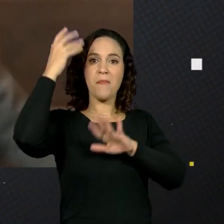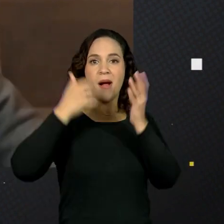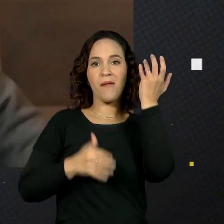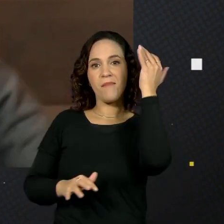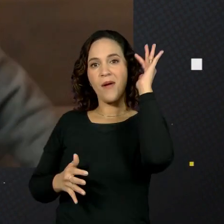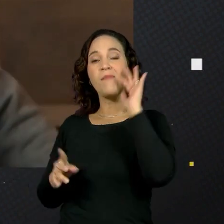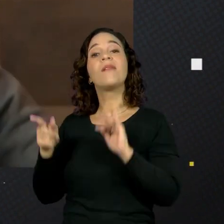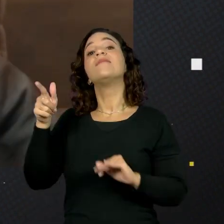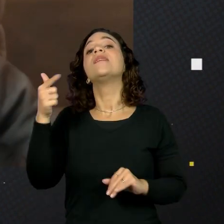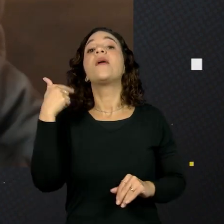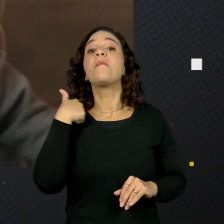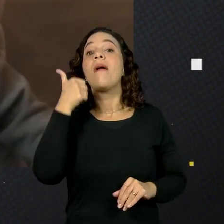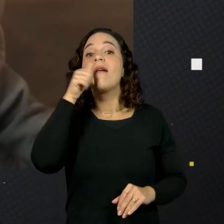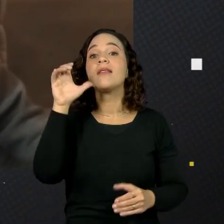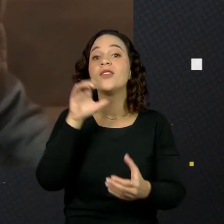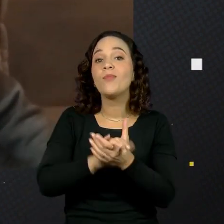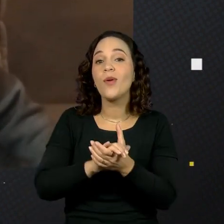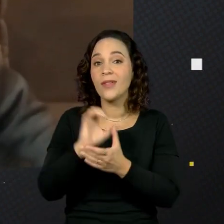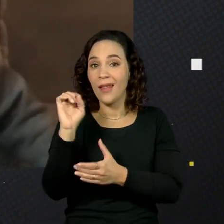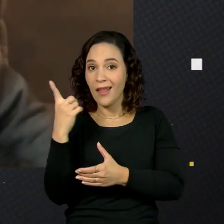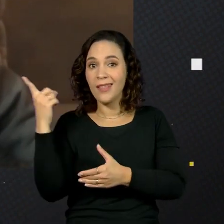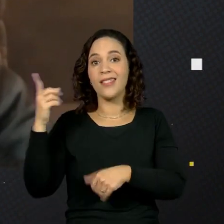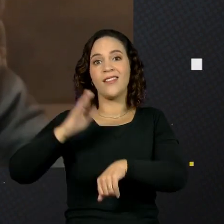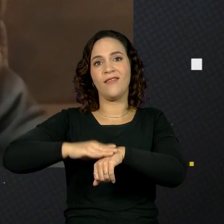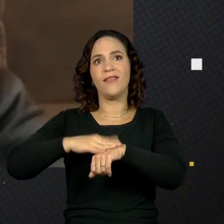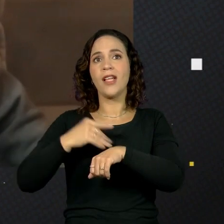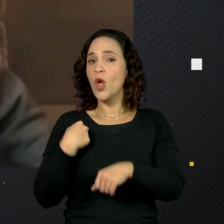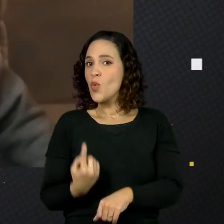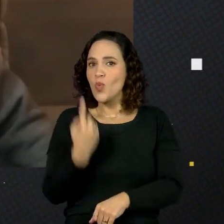a fantasia. Só eu fantasiado.